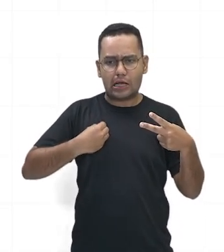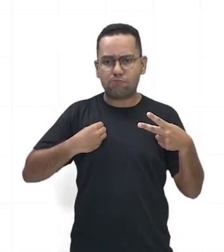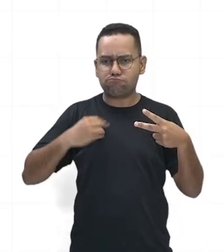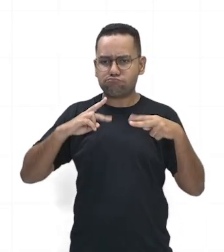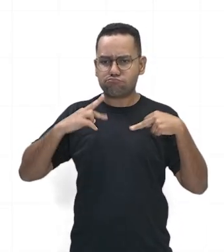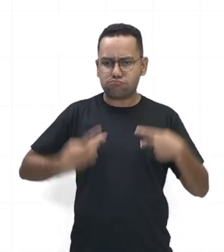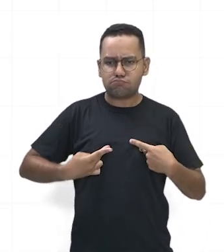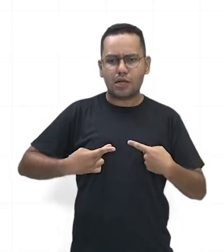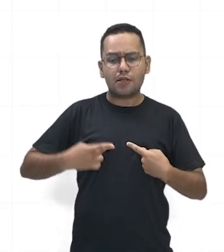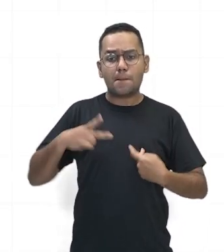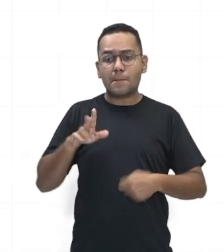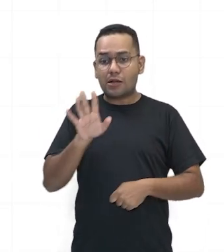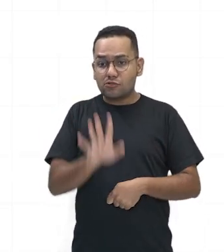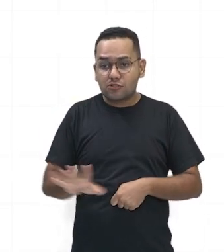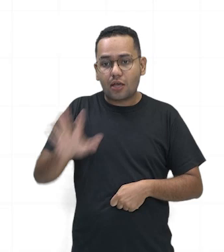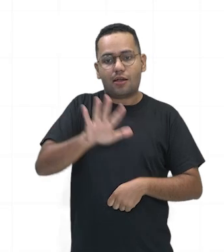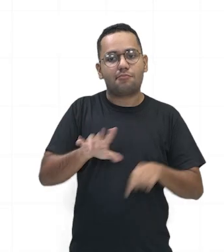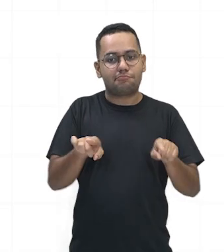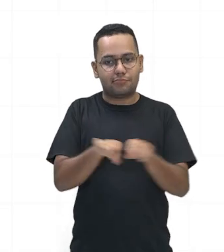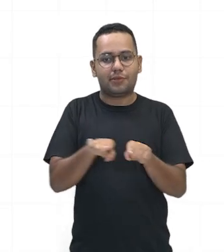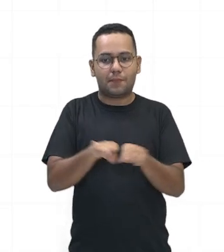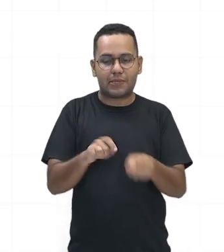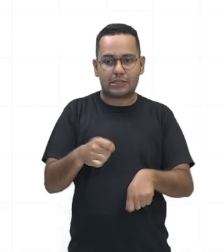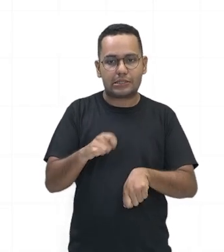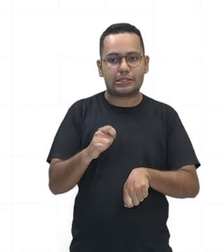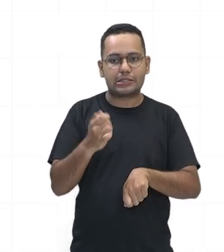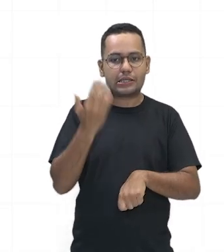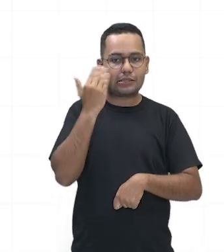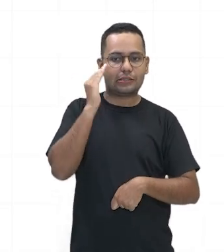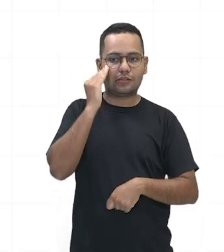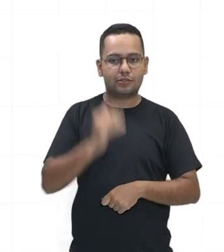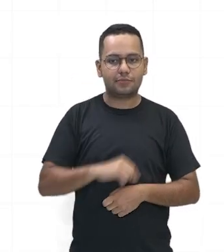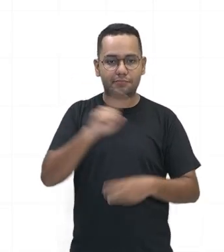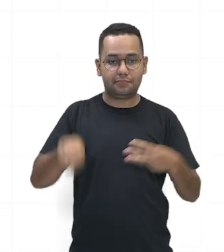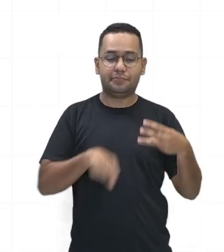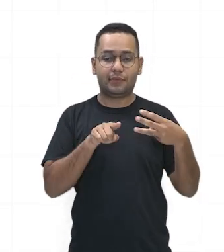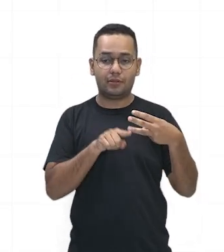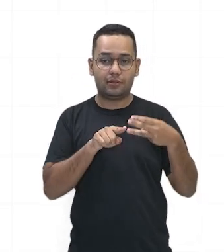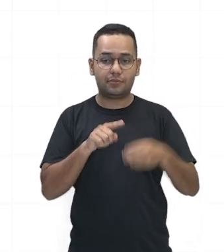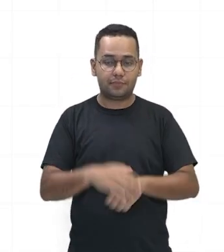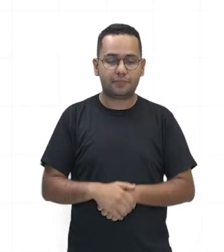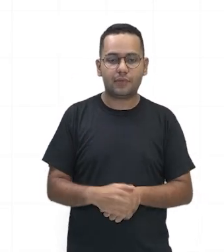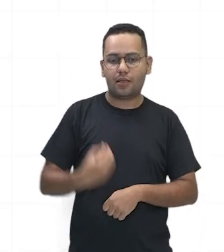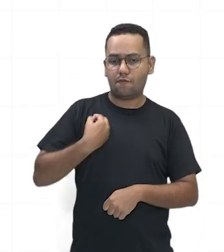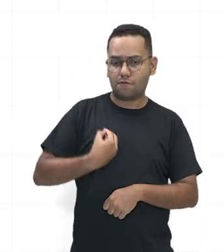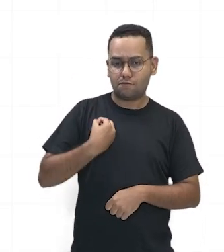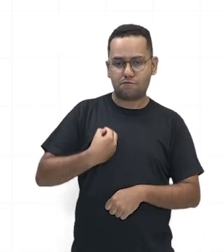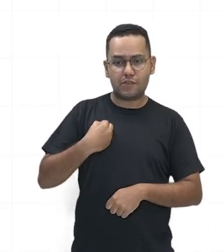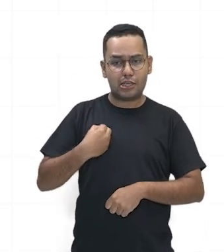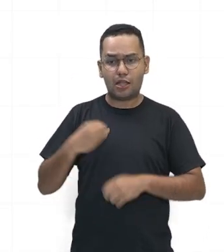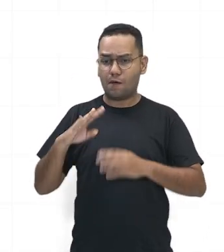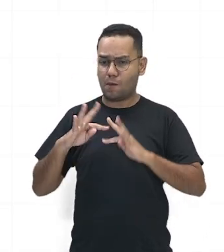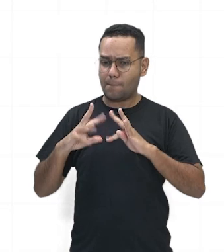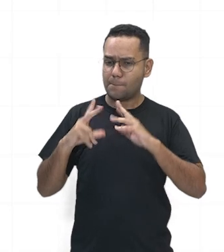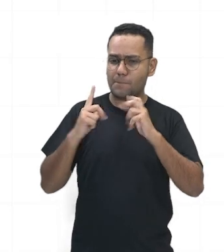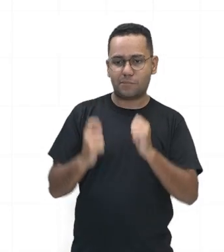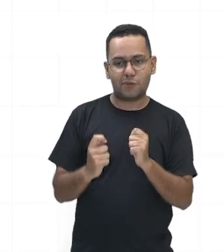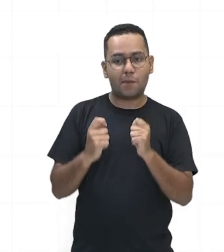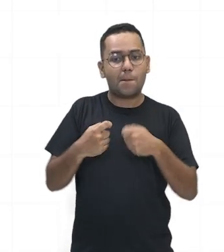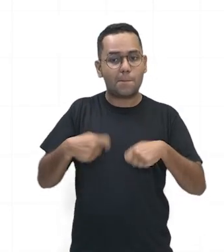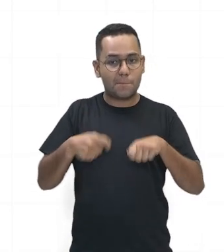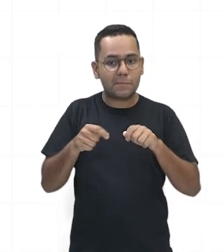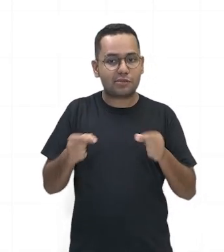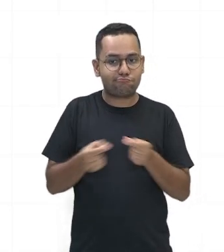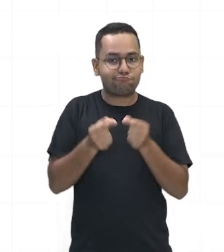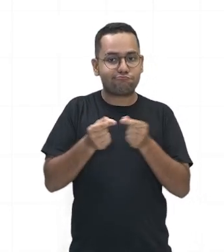no planeta e no universo. E a vida integral é a vida na sua totalidade,